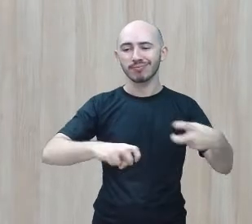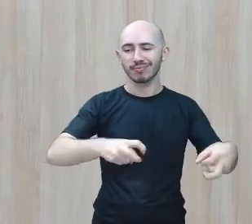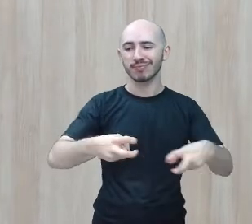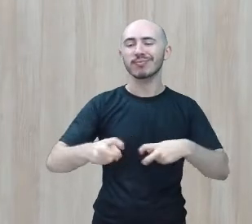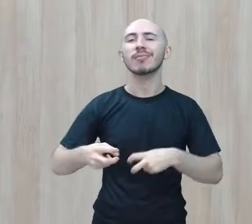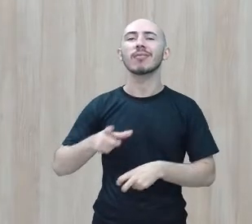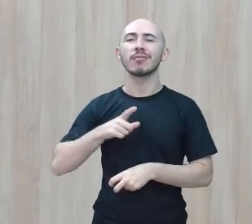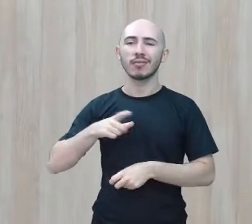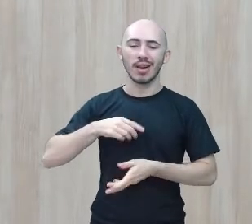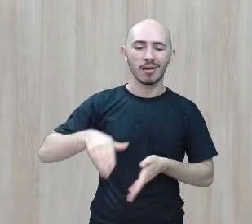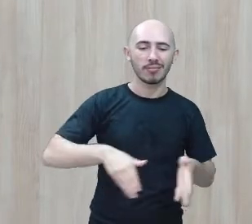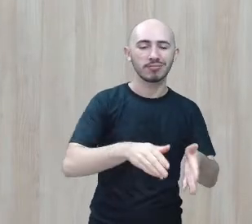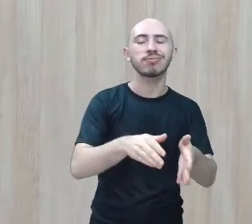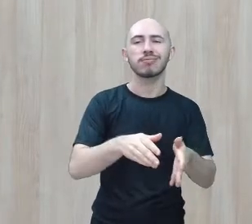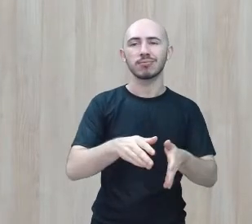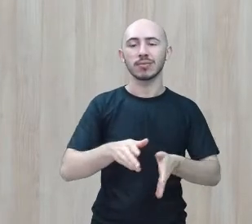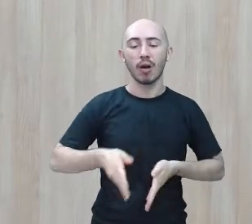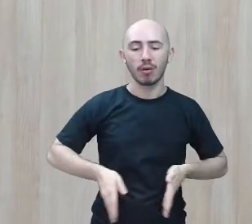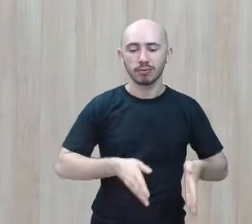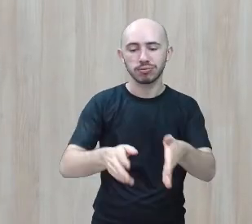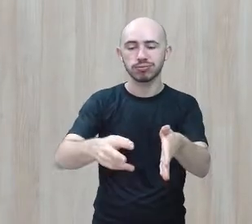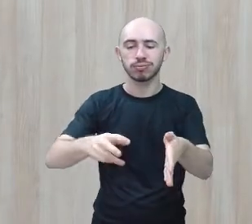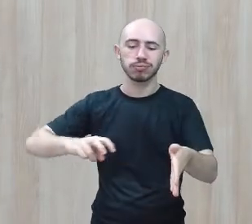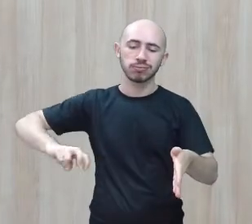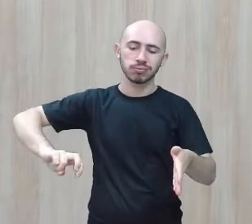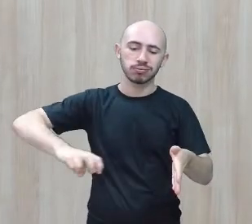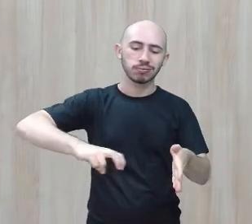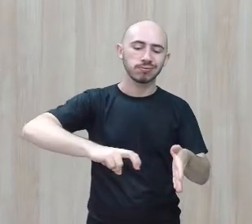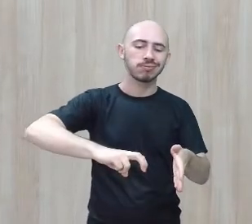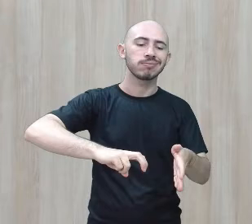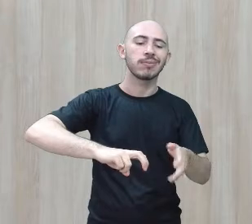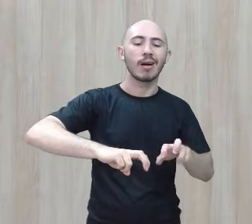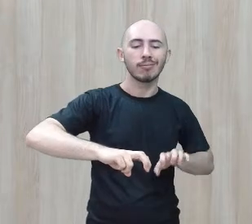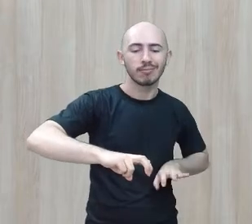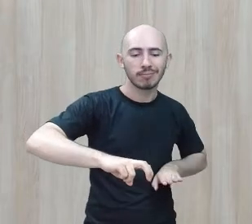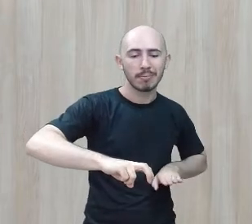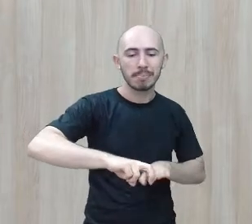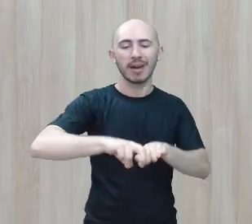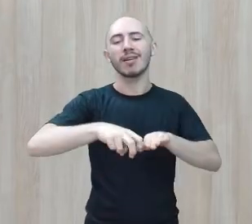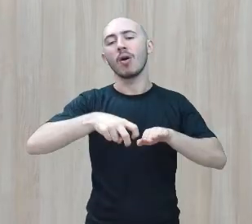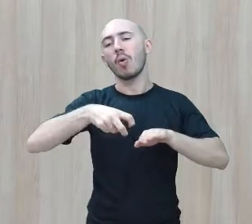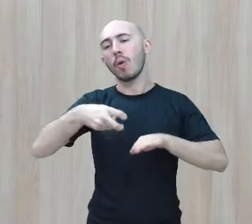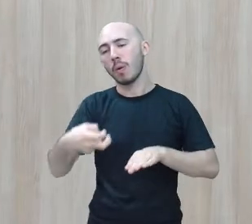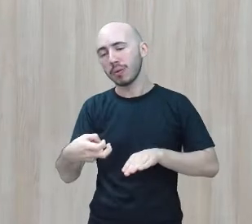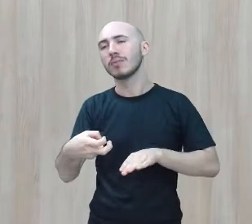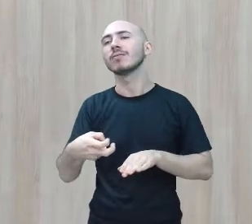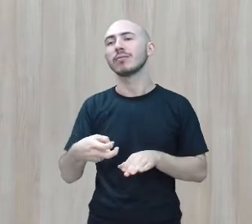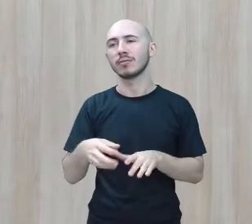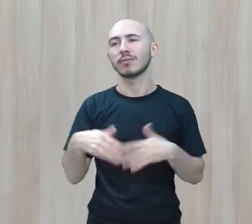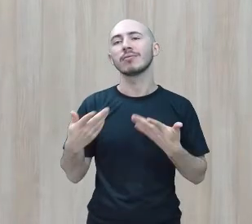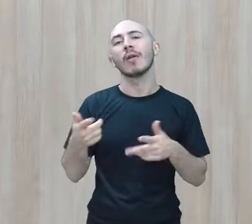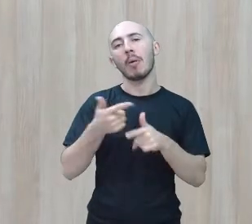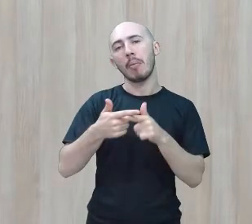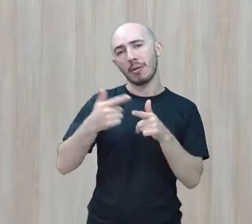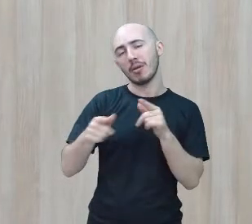ponto para outro, ou seja, eles estão transitando e são atropelados. Um outro problema